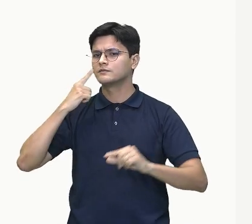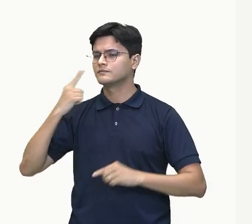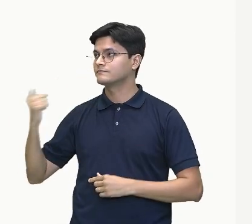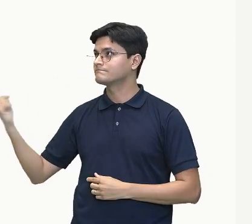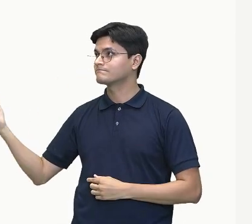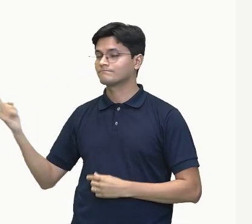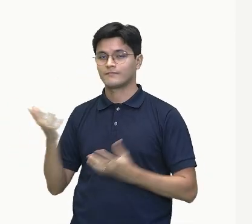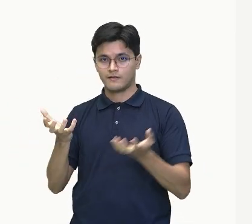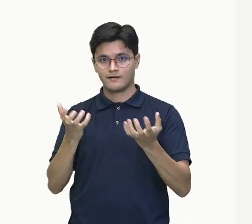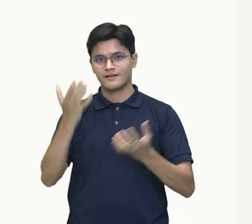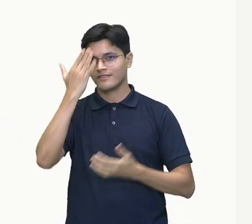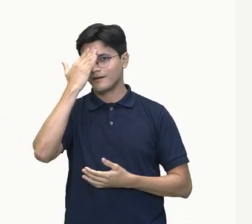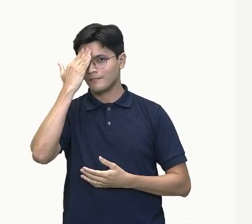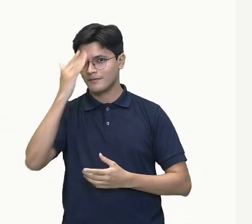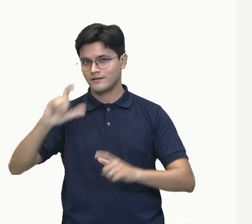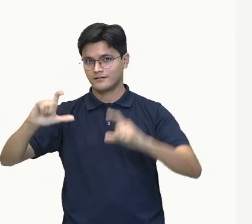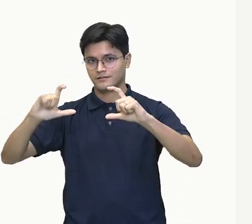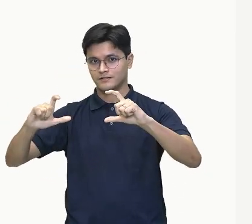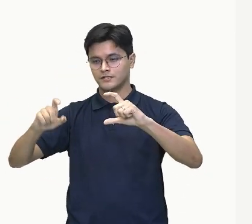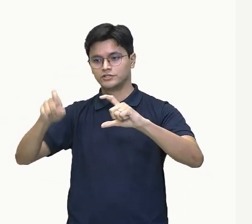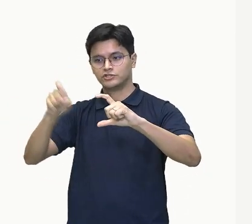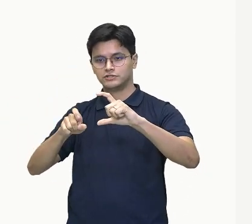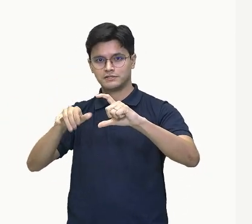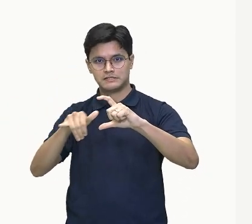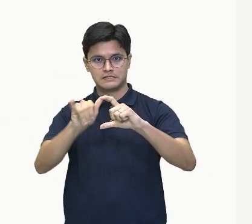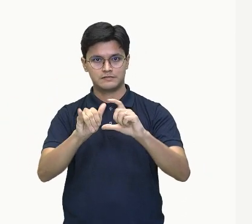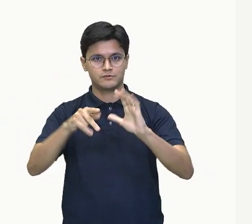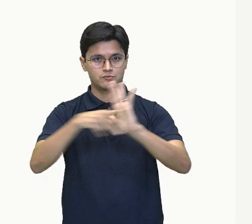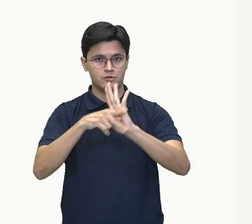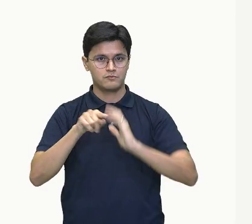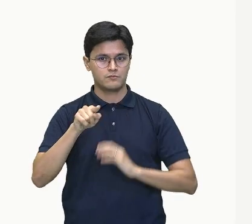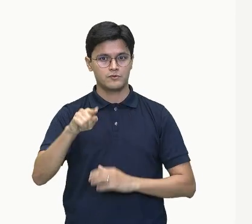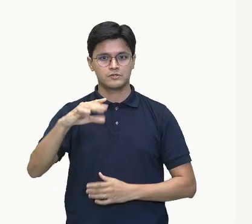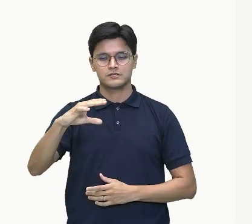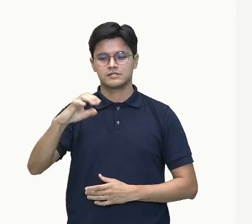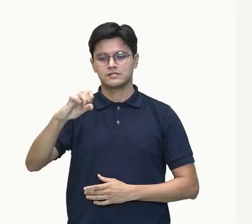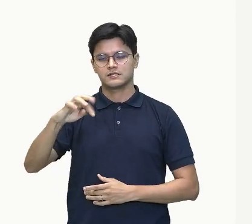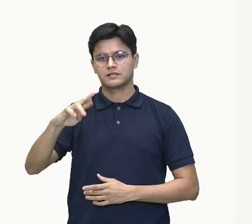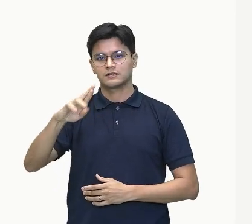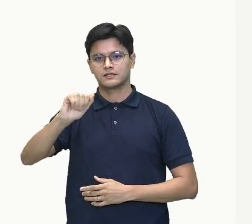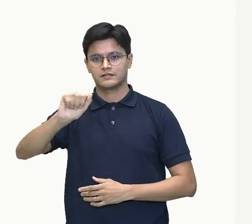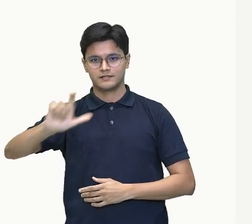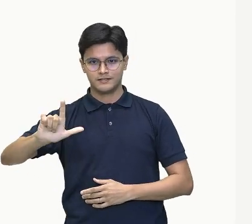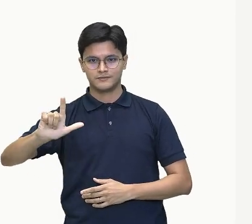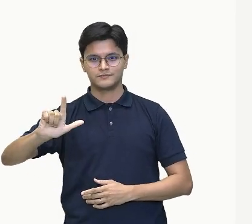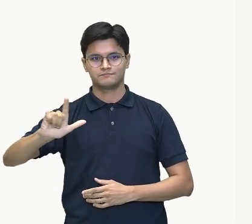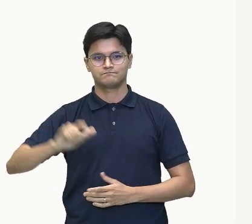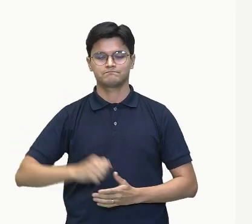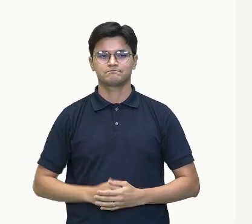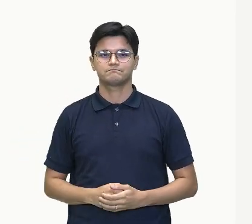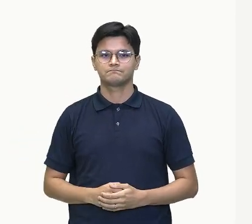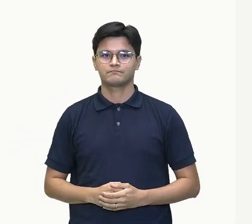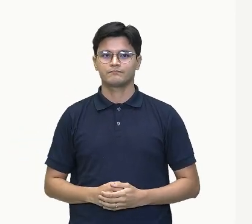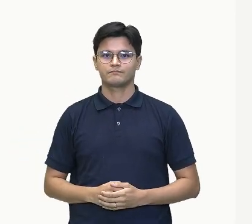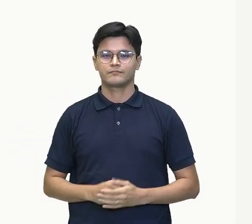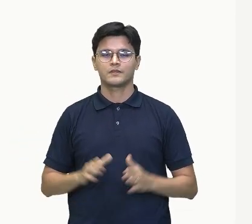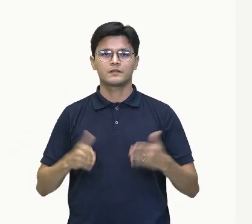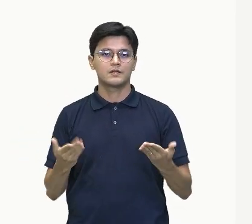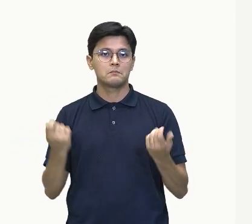as coordenadas do centro. Então, se eu quero saber do centro, eu só vou olhar para essas informações aqui, ó.